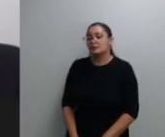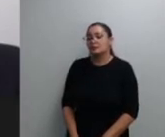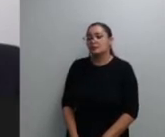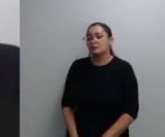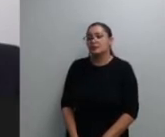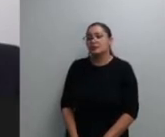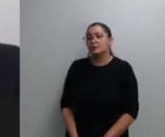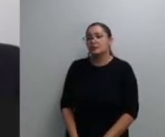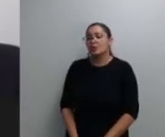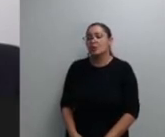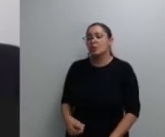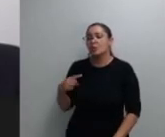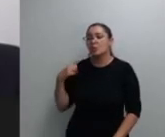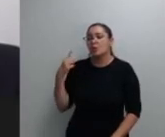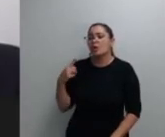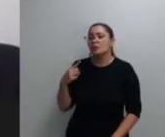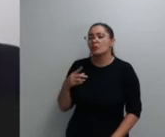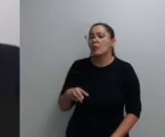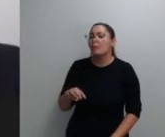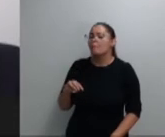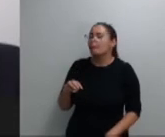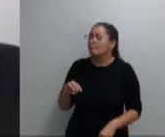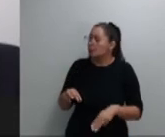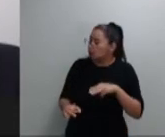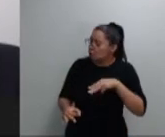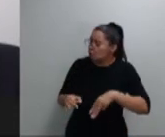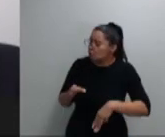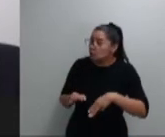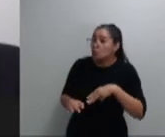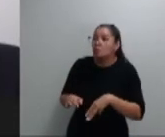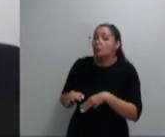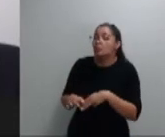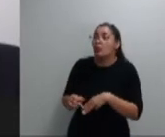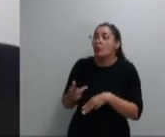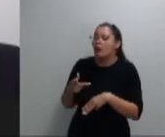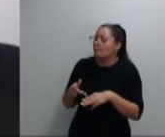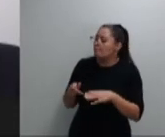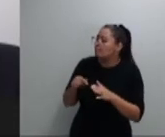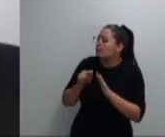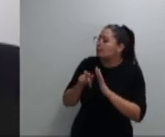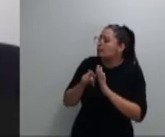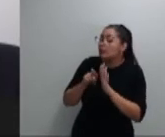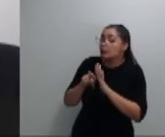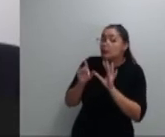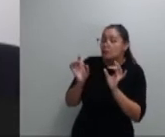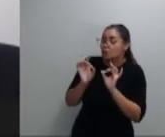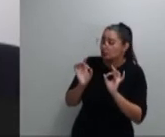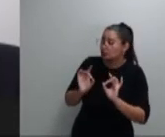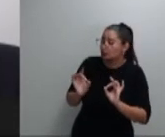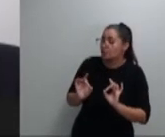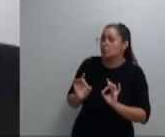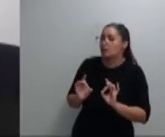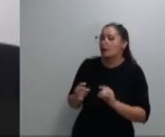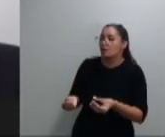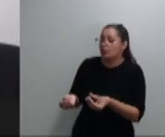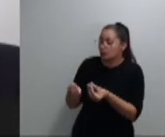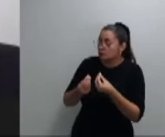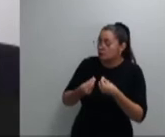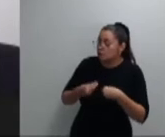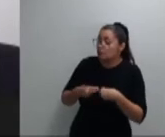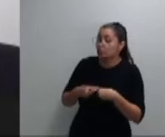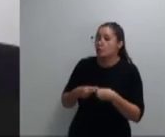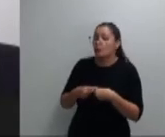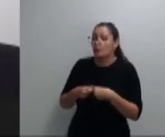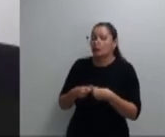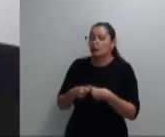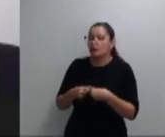doutor relator ministro benedito a apreciação da questão trazida ao STJ